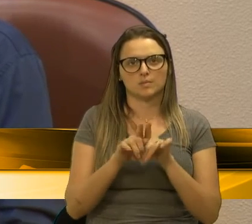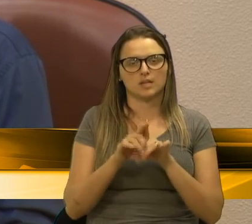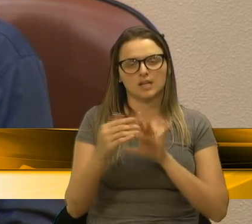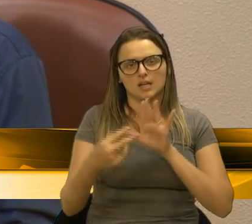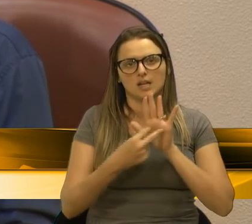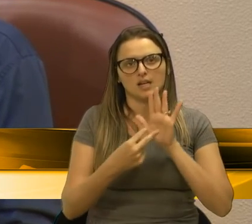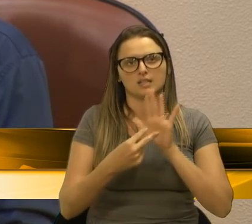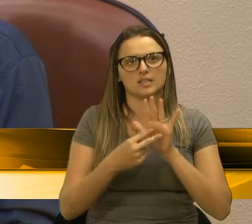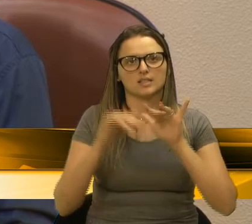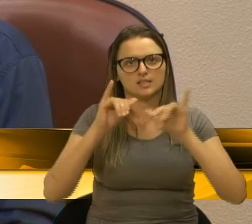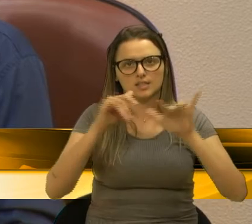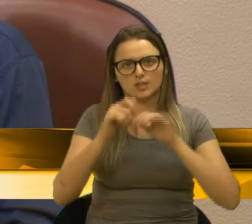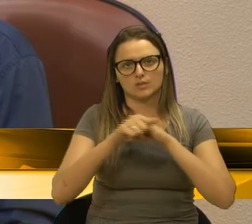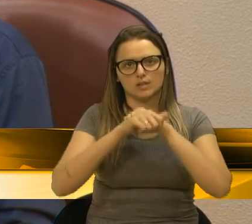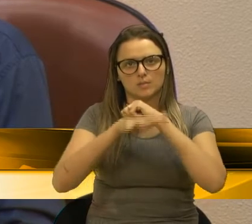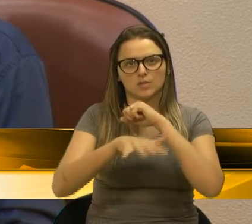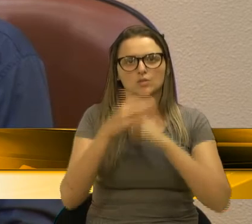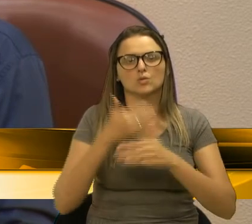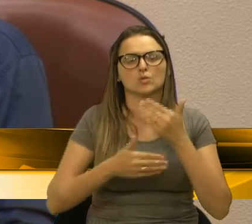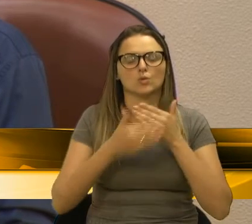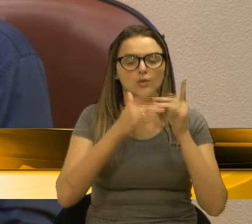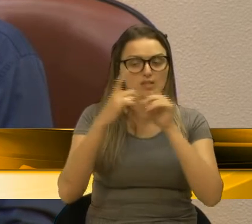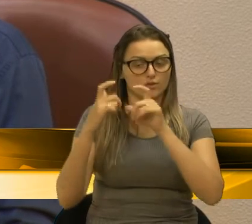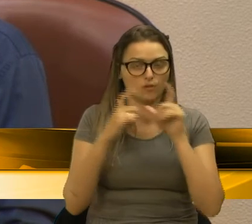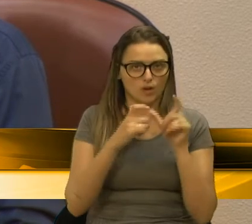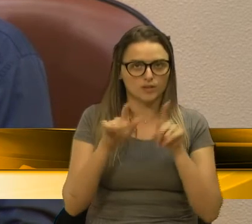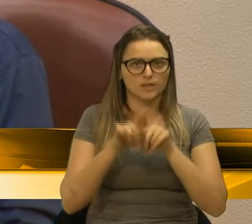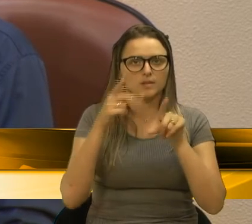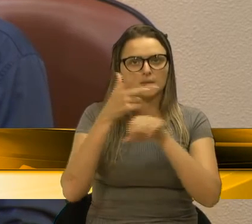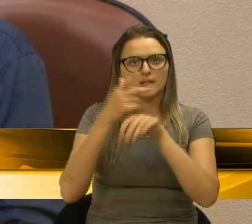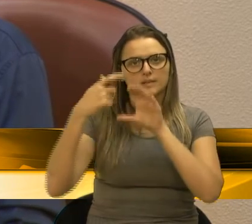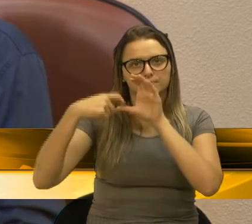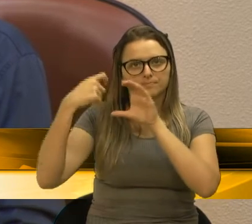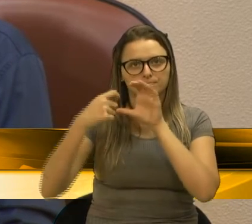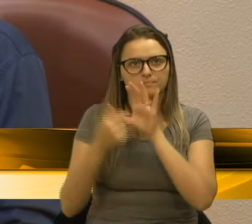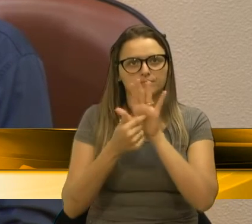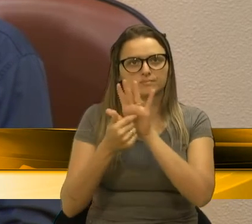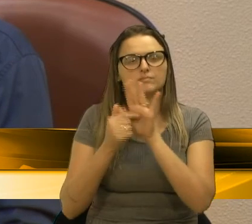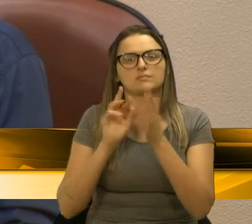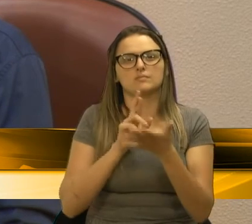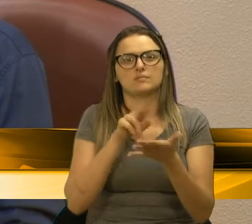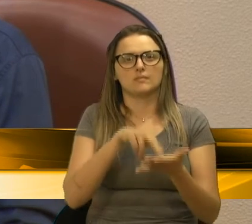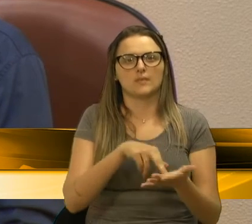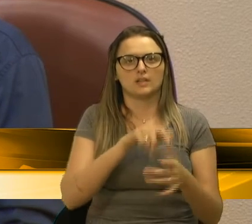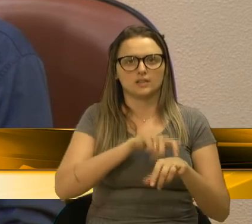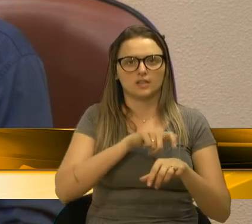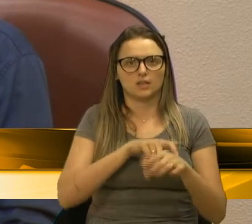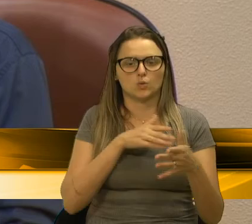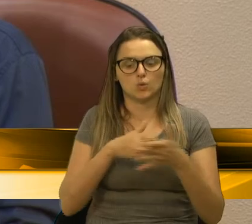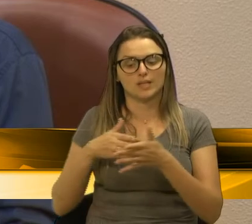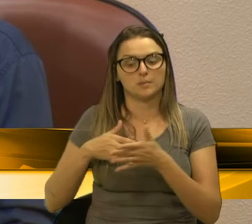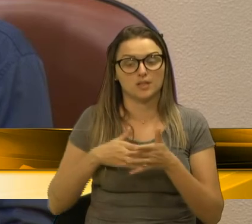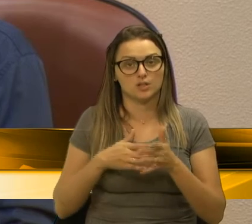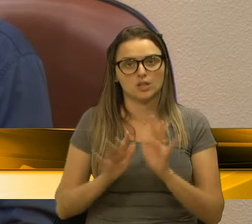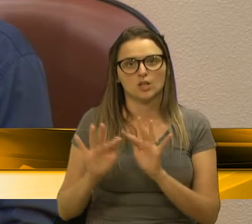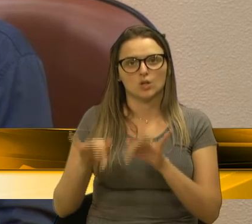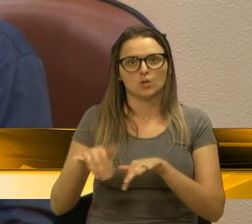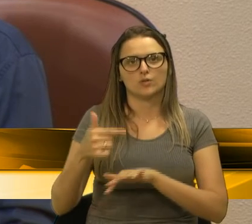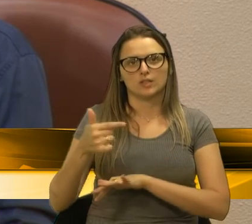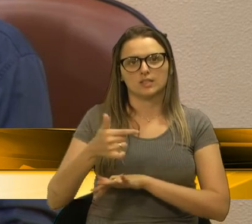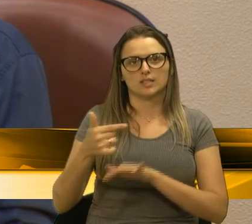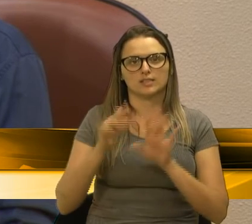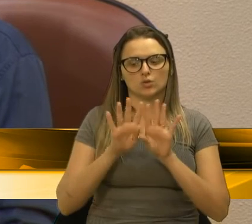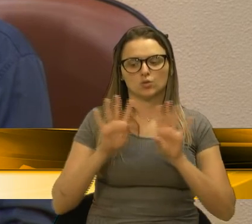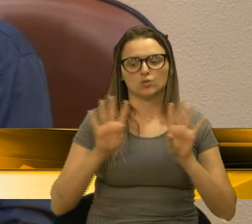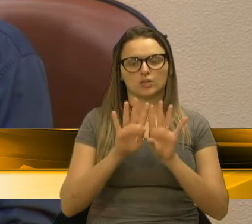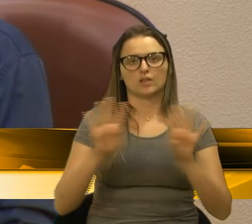imprensa que se faça presente no sentido de que os registros fotográficos e imagens para a televisão serão realizados tendo como limite o fim da segunda fileira